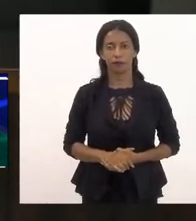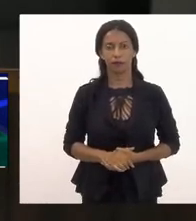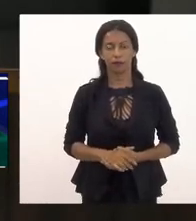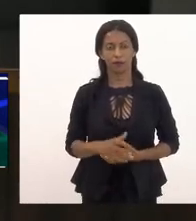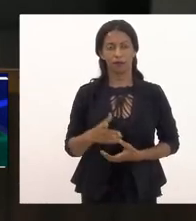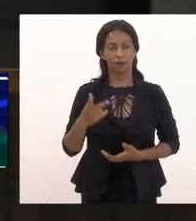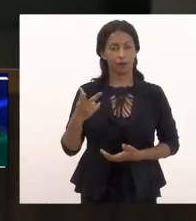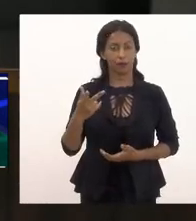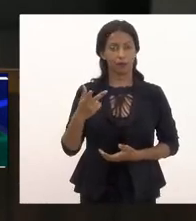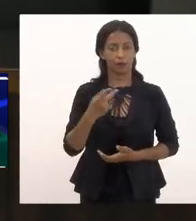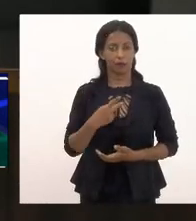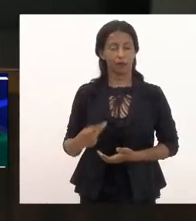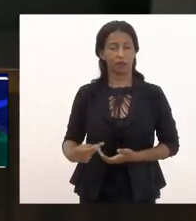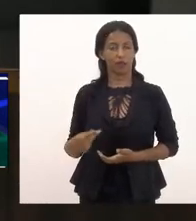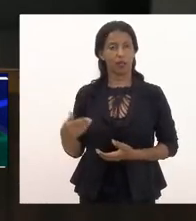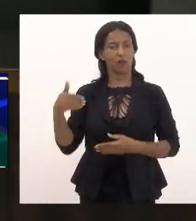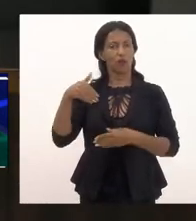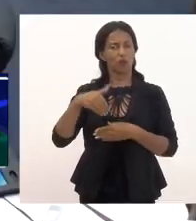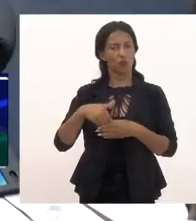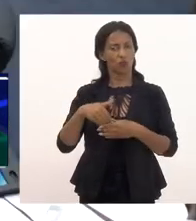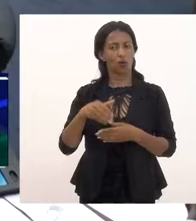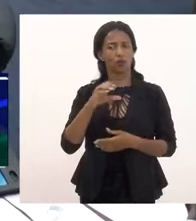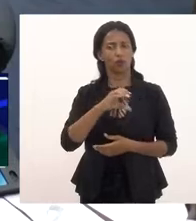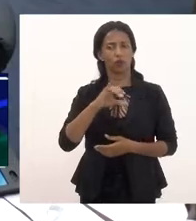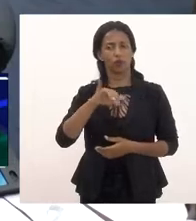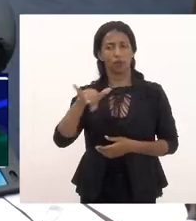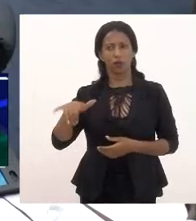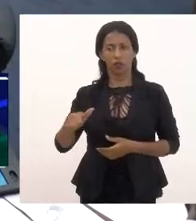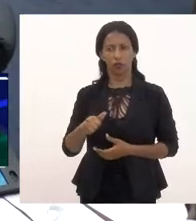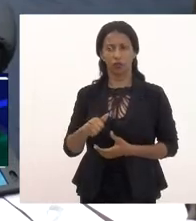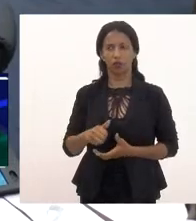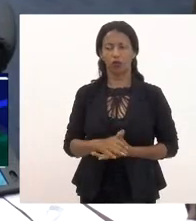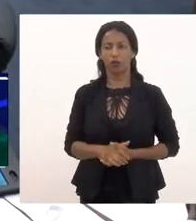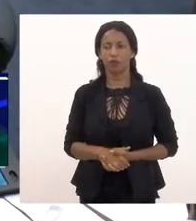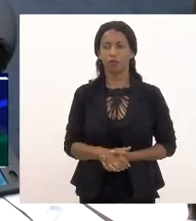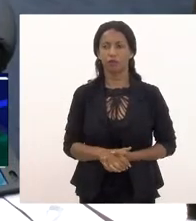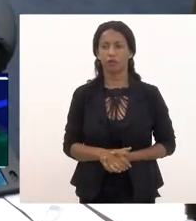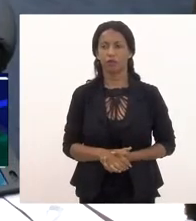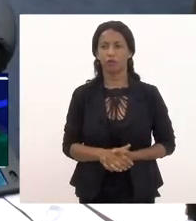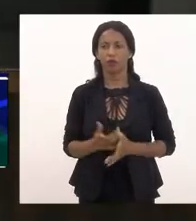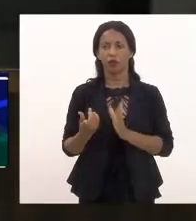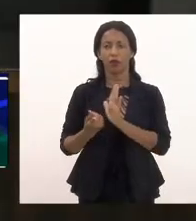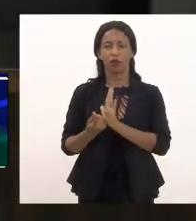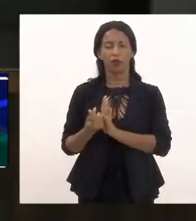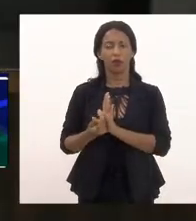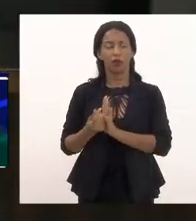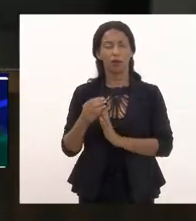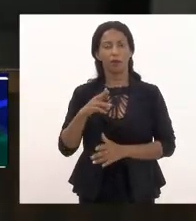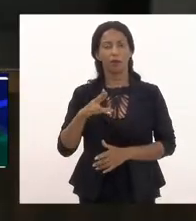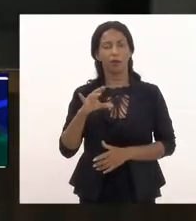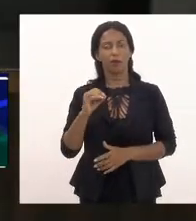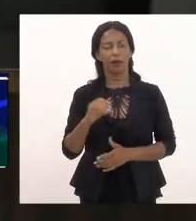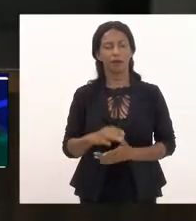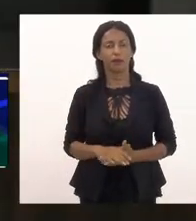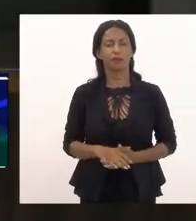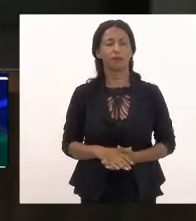Senhor presidente, acompanhe o voto que prevaleceu na CCJ, que foi o voto divergente. Pela Comissão de Orçamento, deputado Márcio Pacheco.